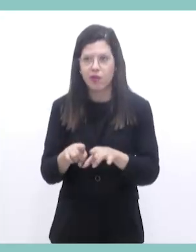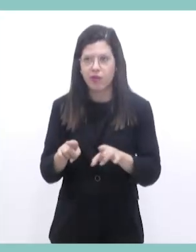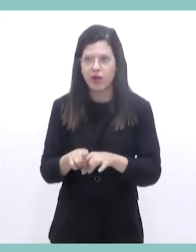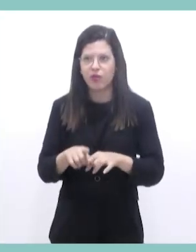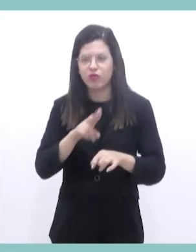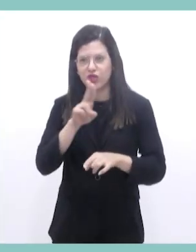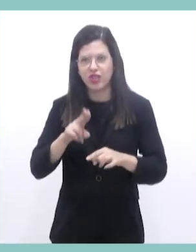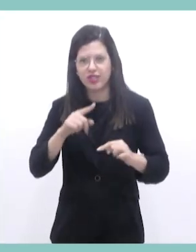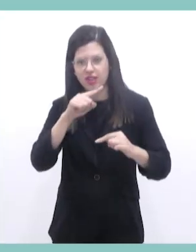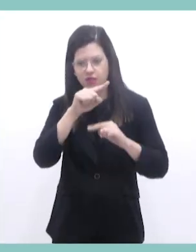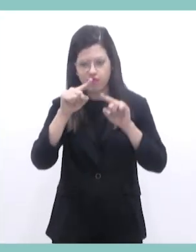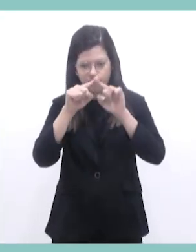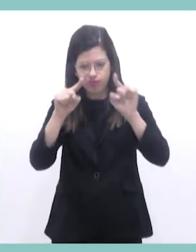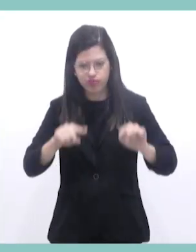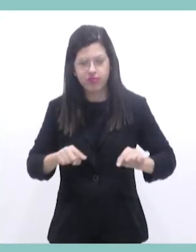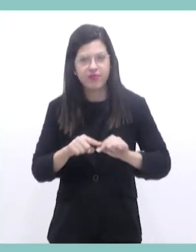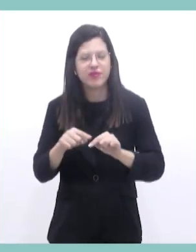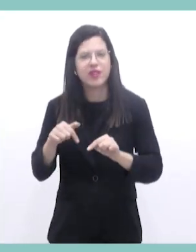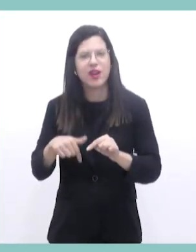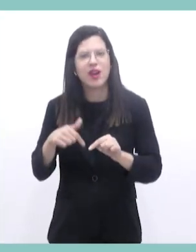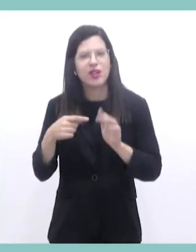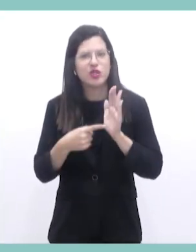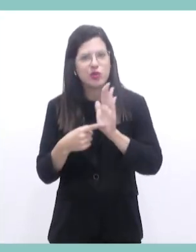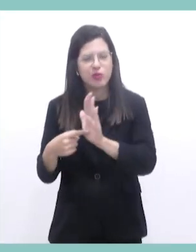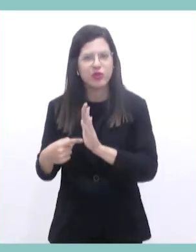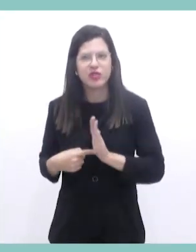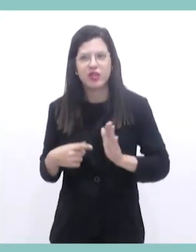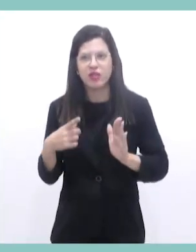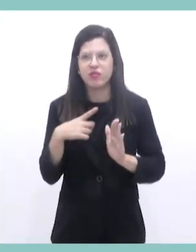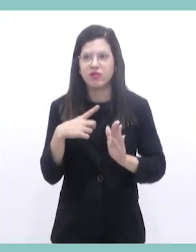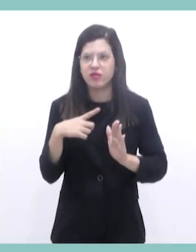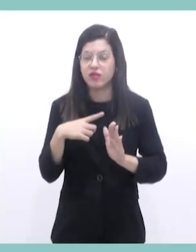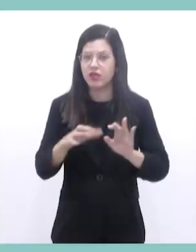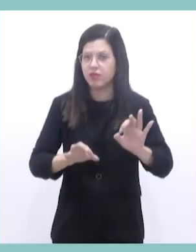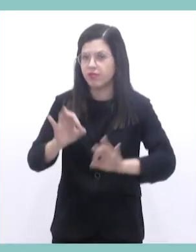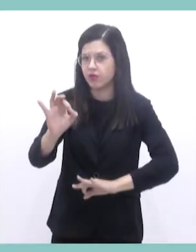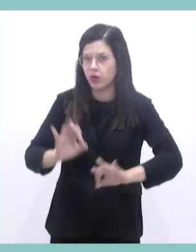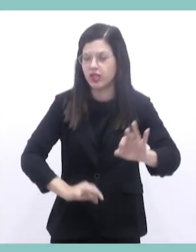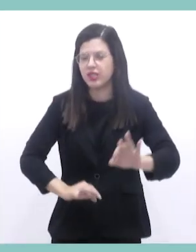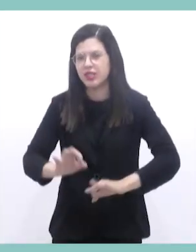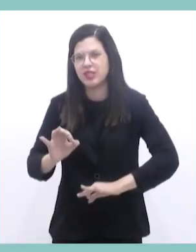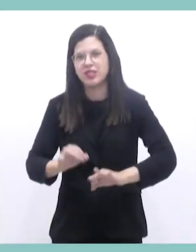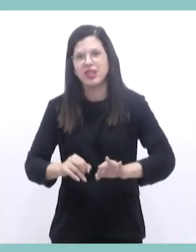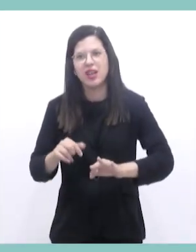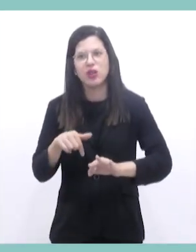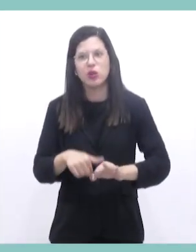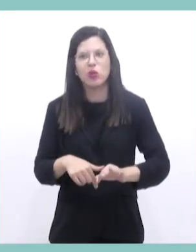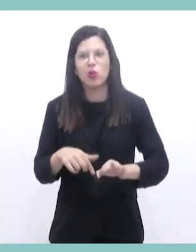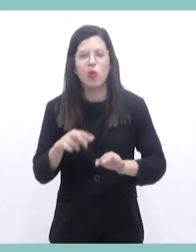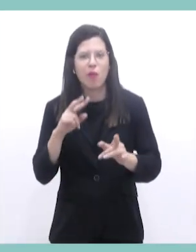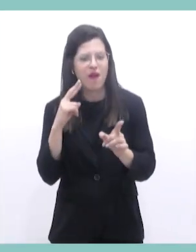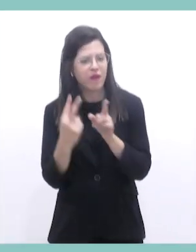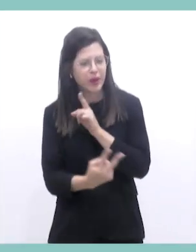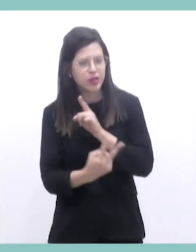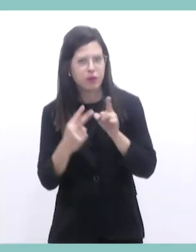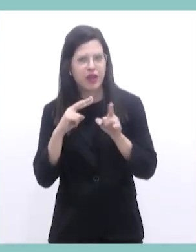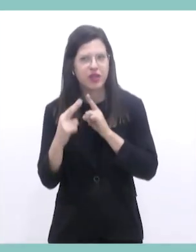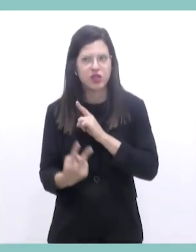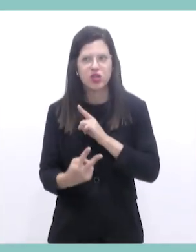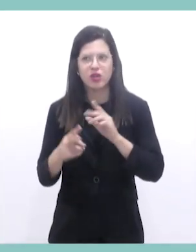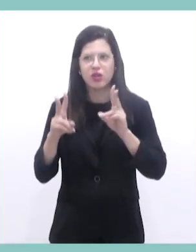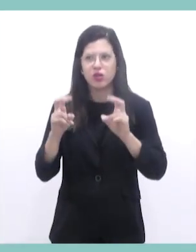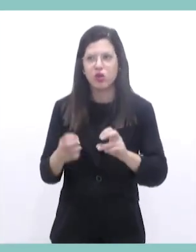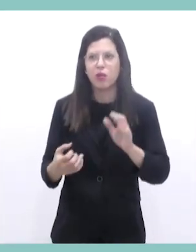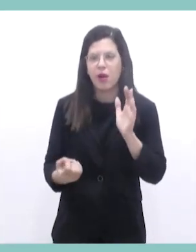geométrico. A exposição é acompanhada de um catálogo organizado pela galeria, que oferece uma visão abrangente da produção